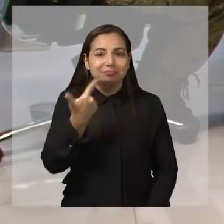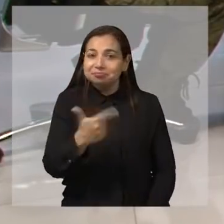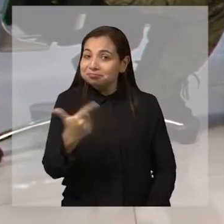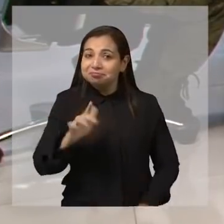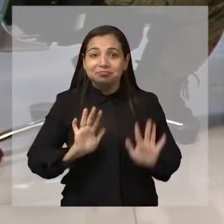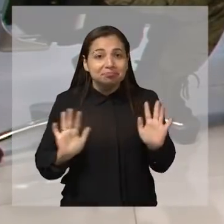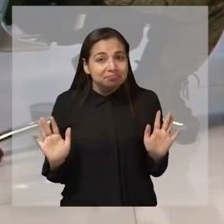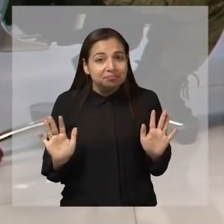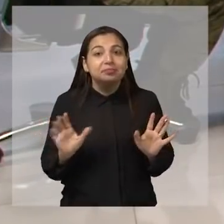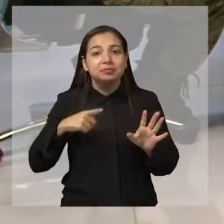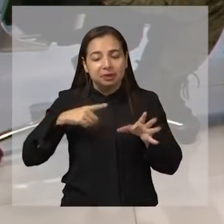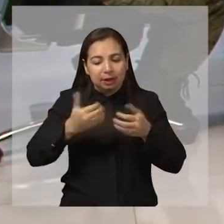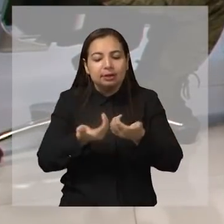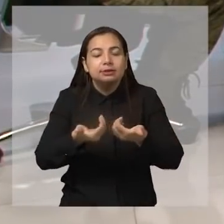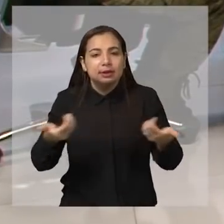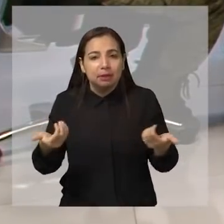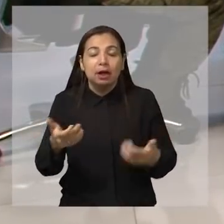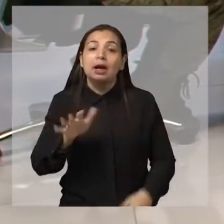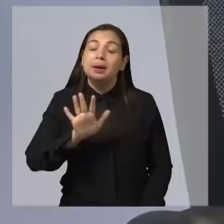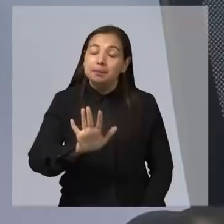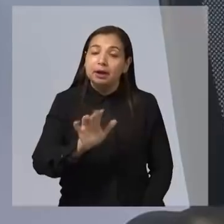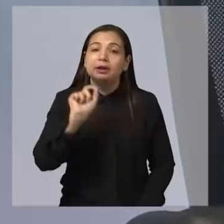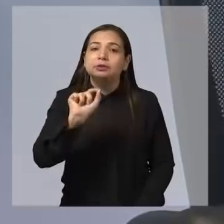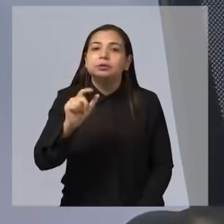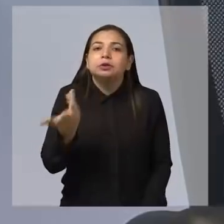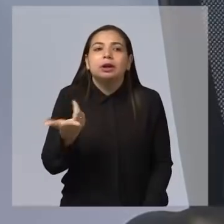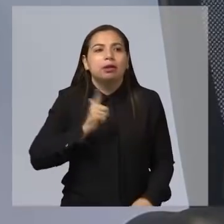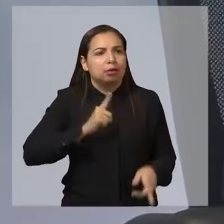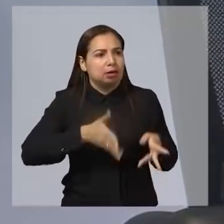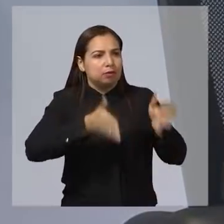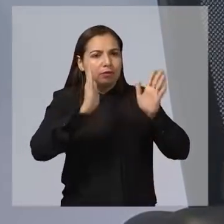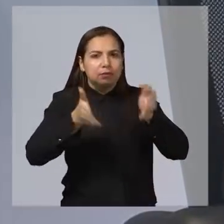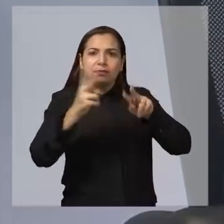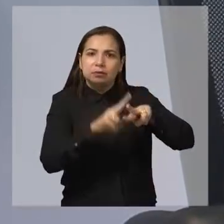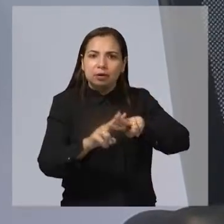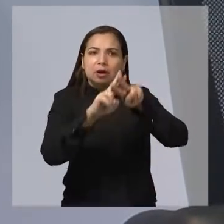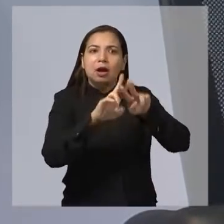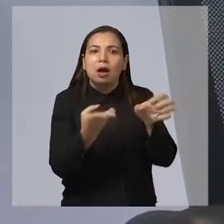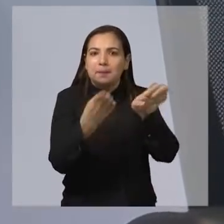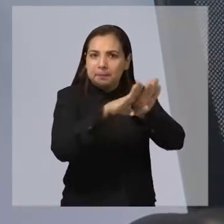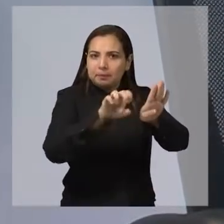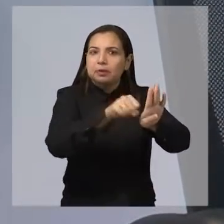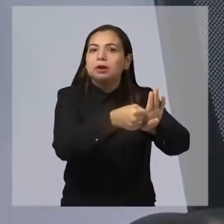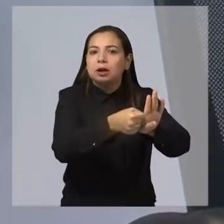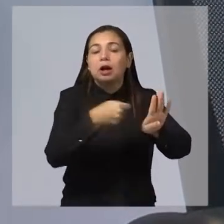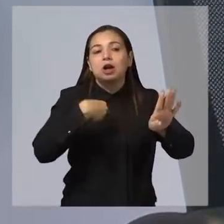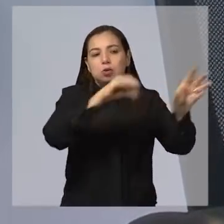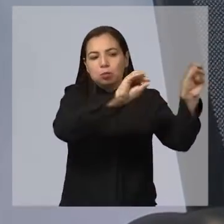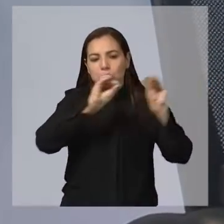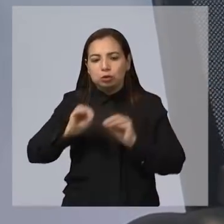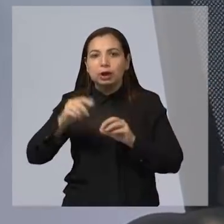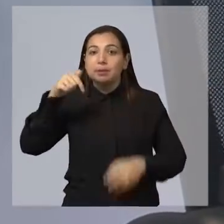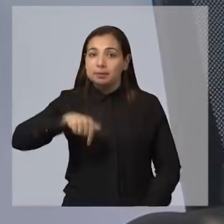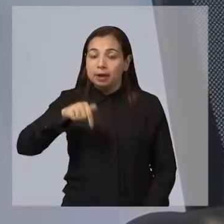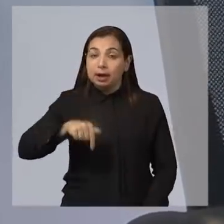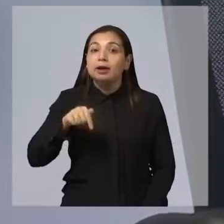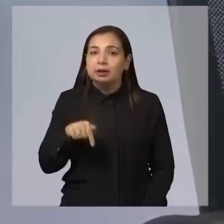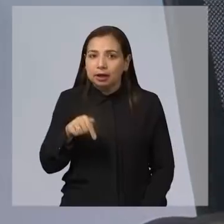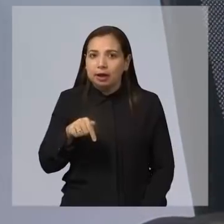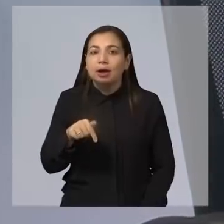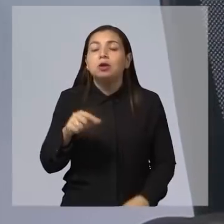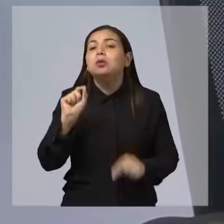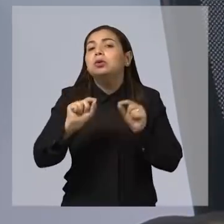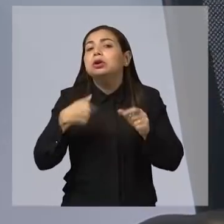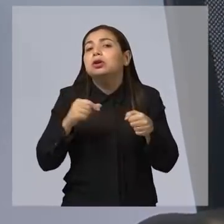né? Agora, lógico que a gente tem que, como eu fechei várias unidades prisionais, trouxe os presos para cá, estou fazendo o quê? Estou fazendo um